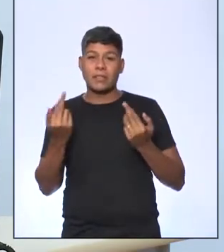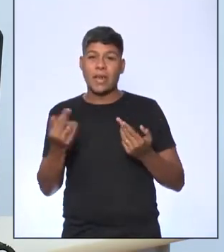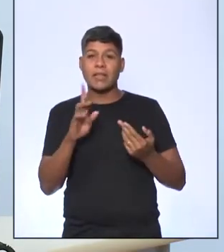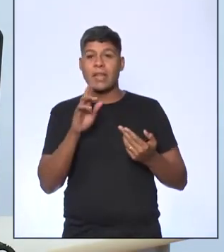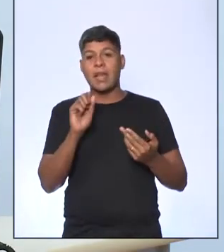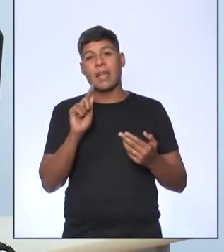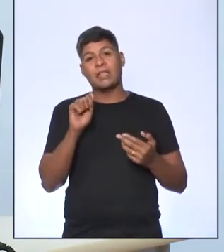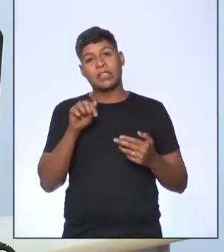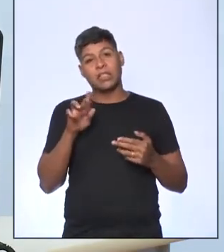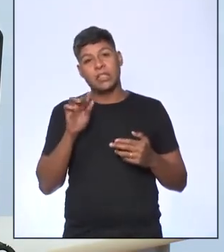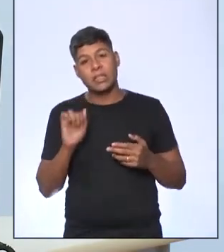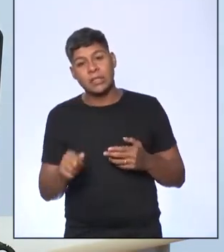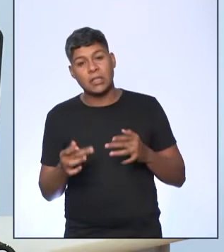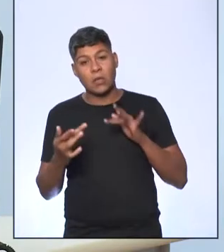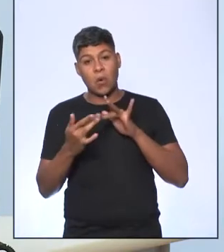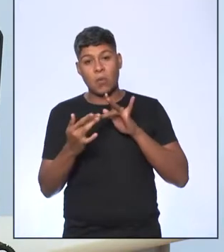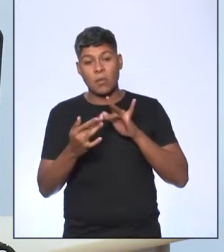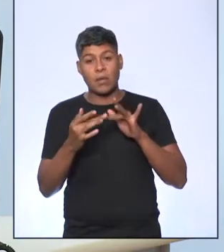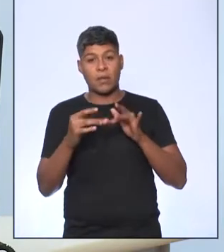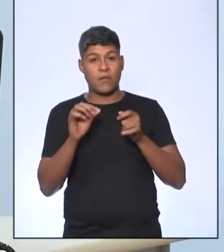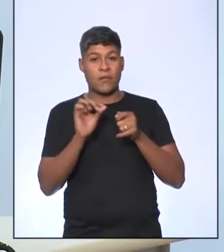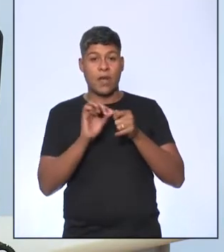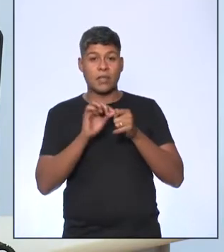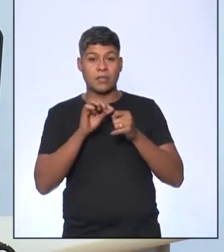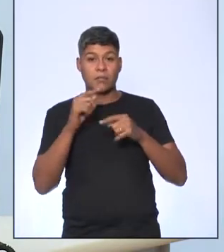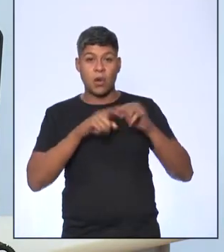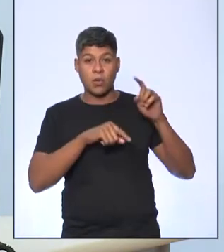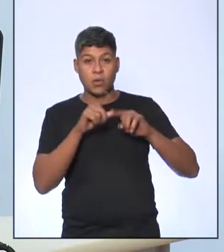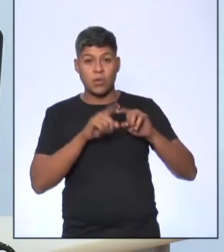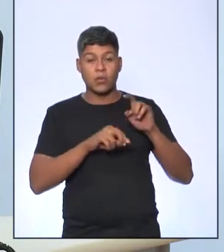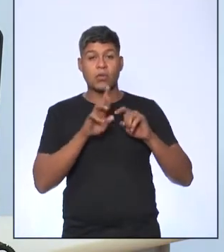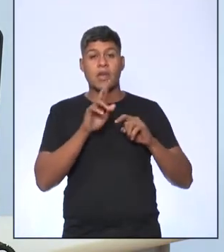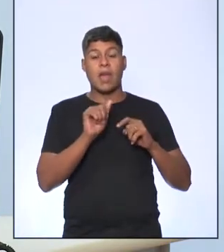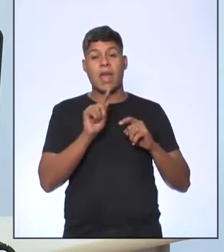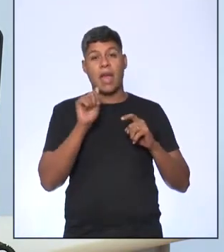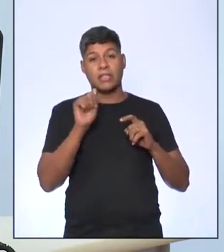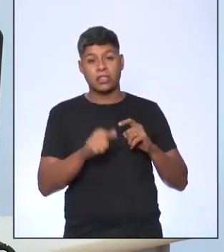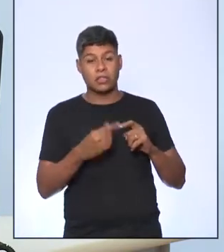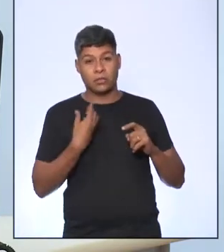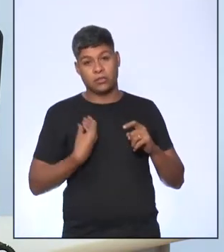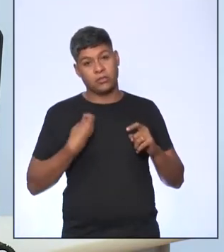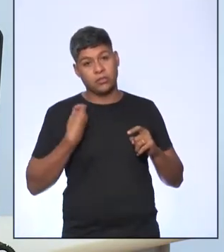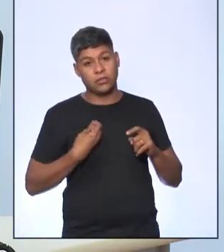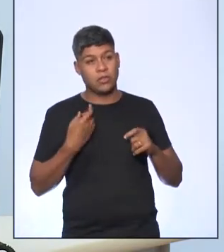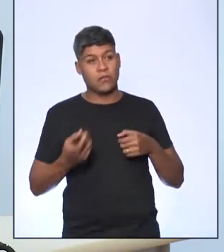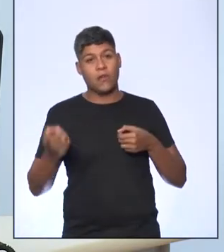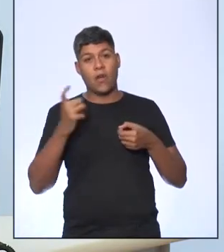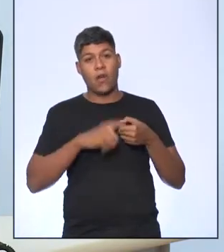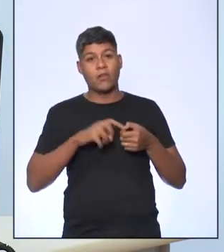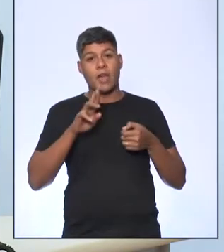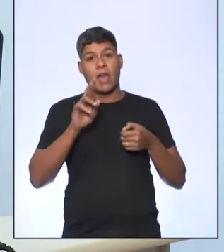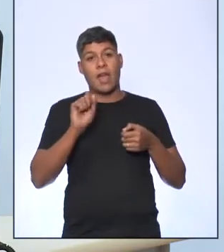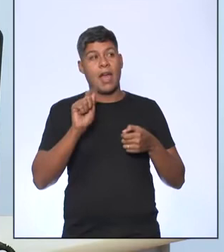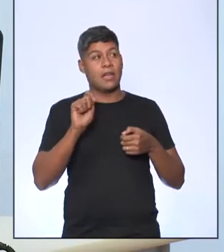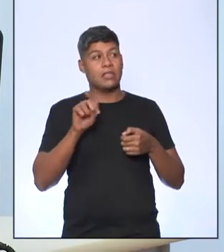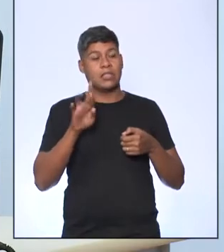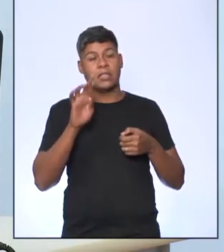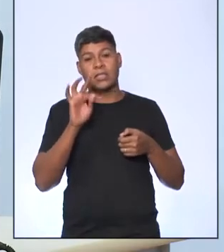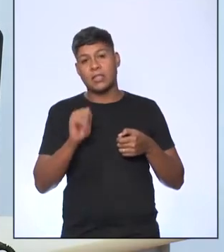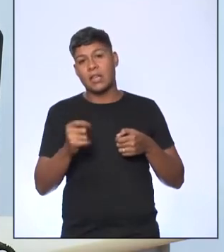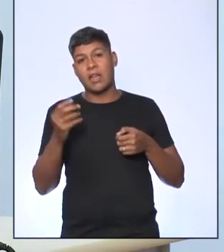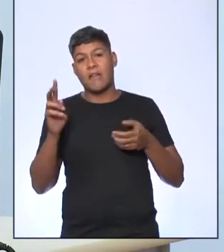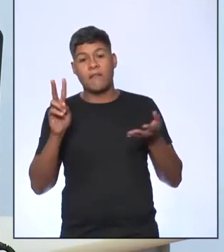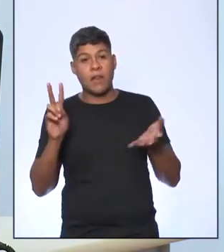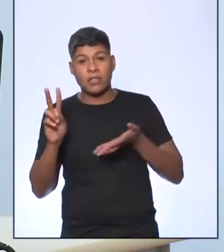ele vai lá, se combina e forma o meu produto reage entre si e volta a ser reagente. Então, a mesma velocidade